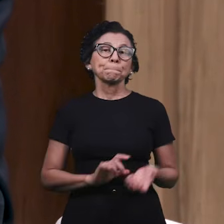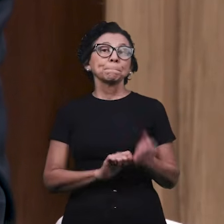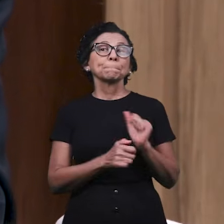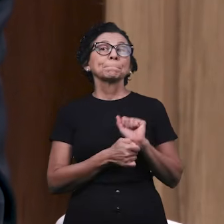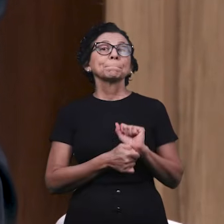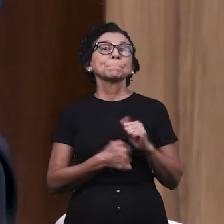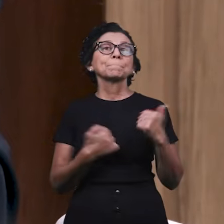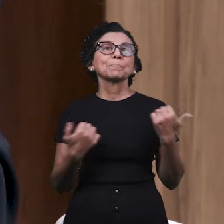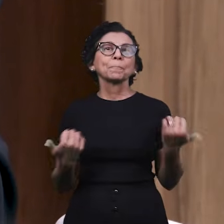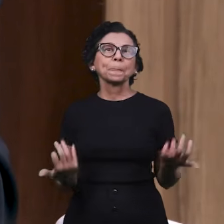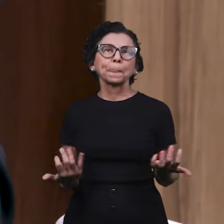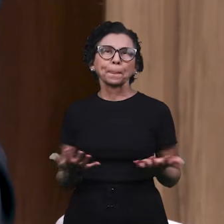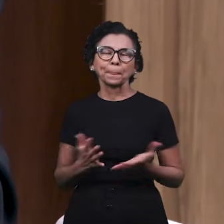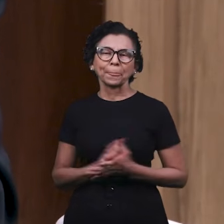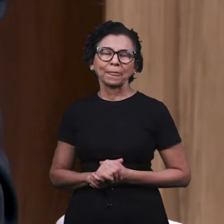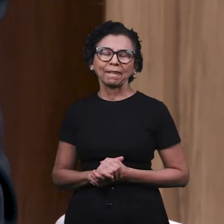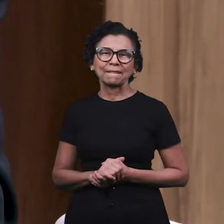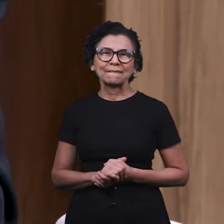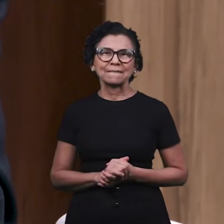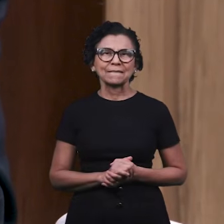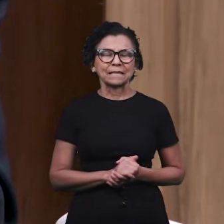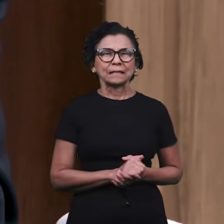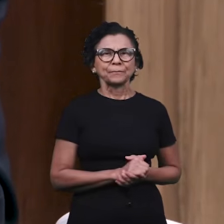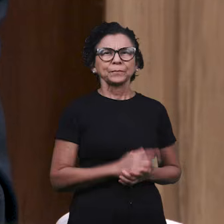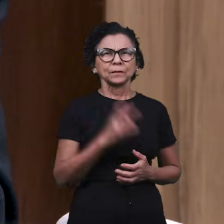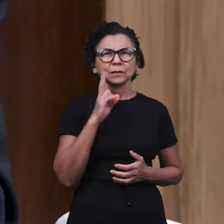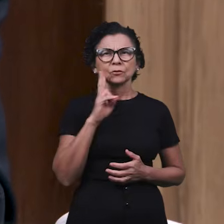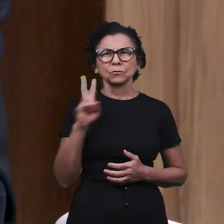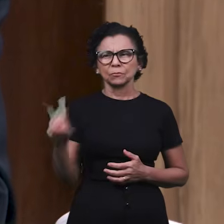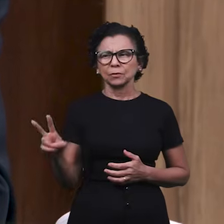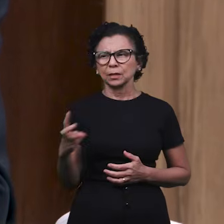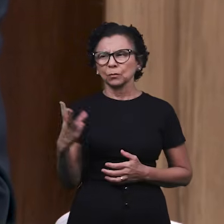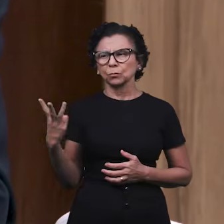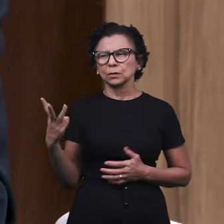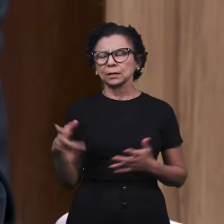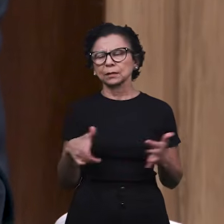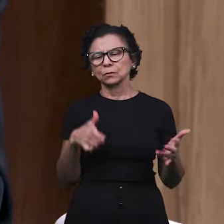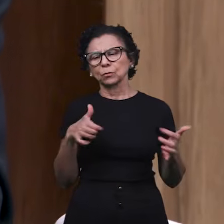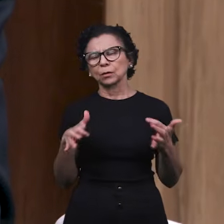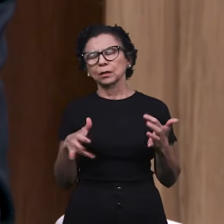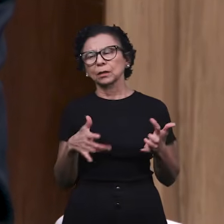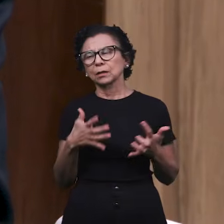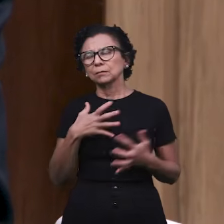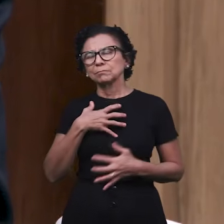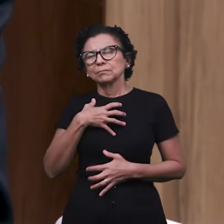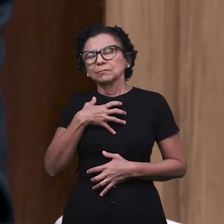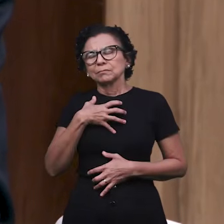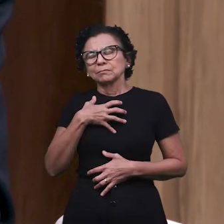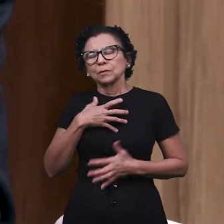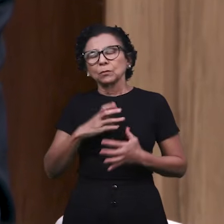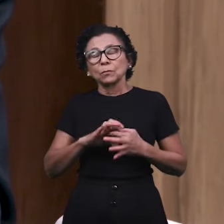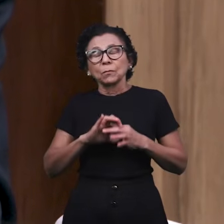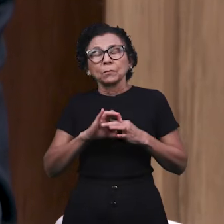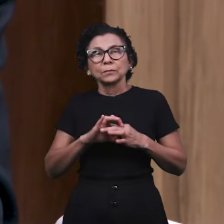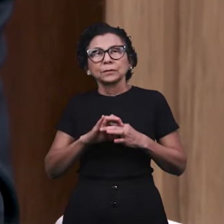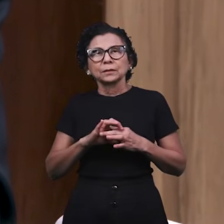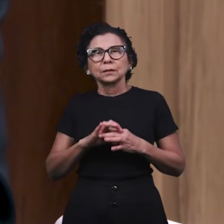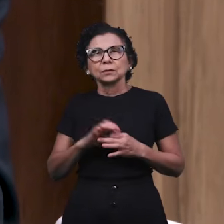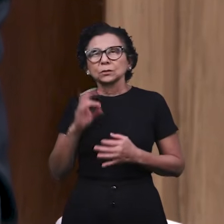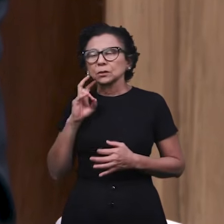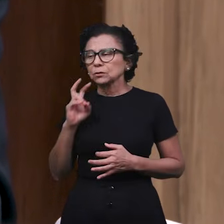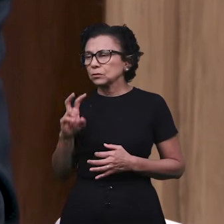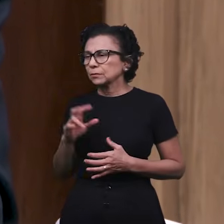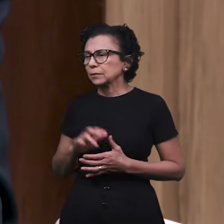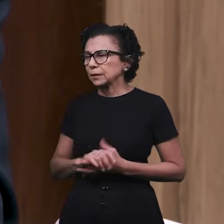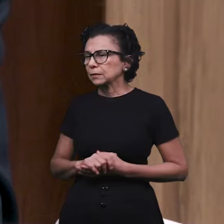segredo? Quando a igreja via aqueles irmãos tocando, a igreja se quebrantava só de vê-los tocar. Aliás,